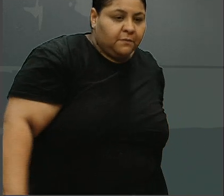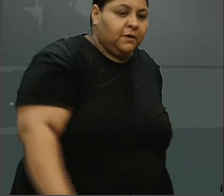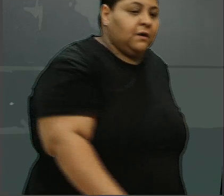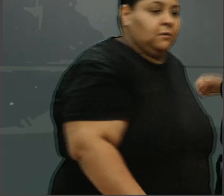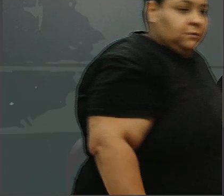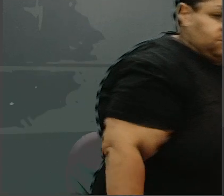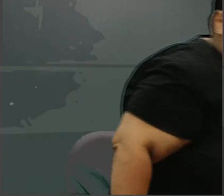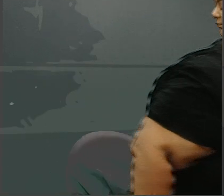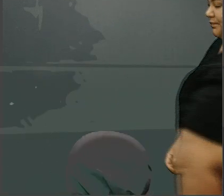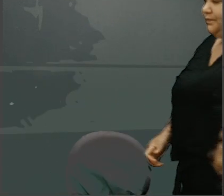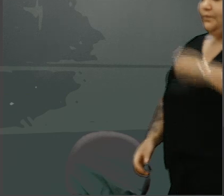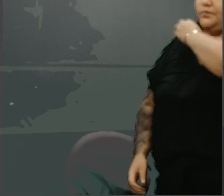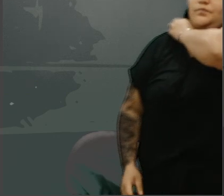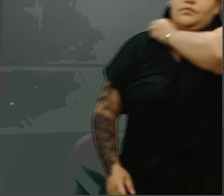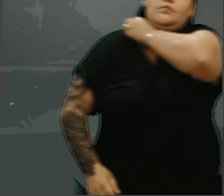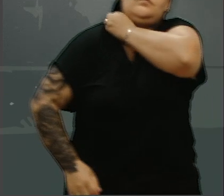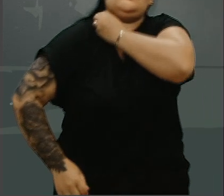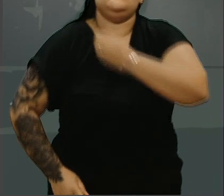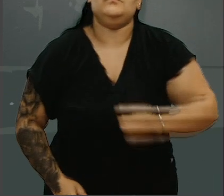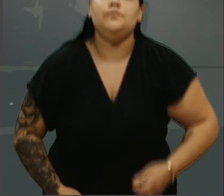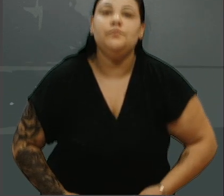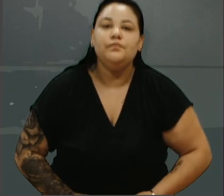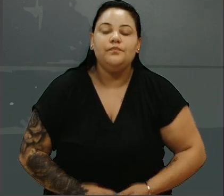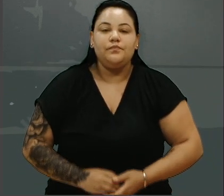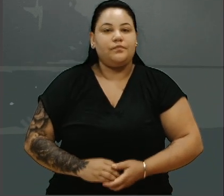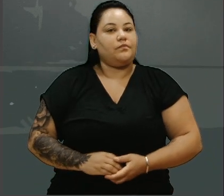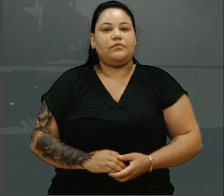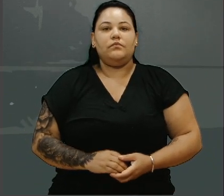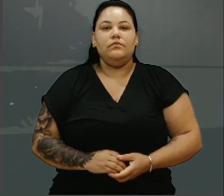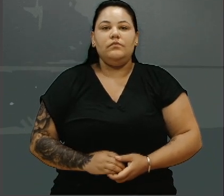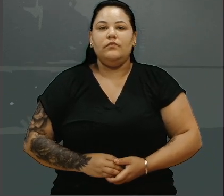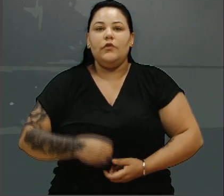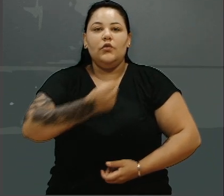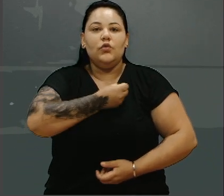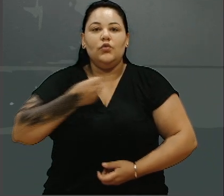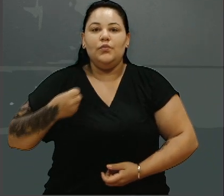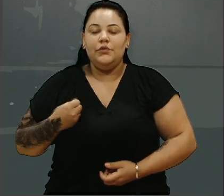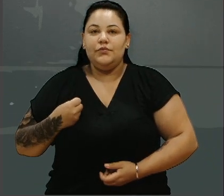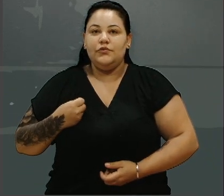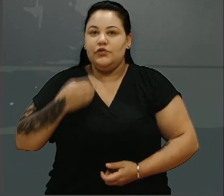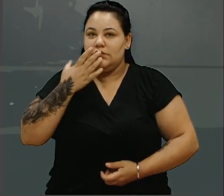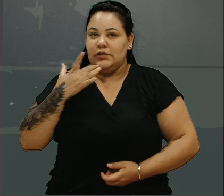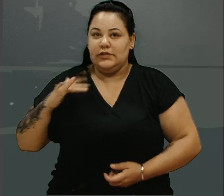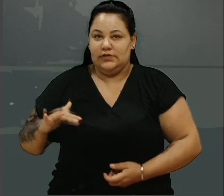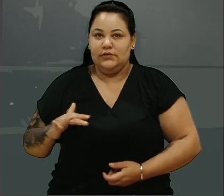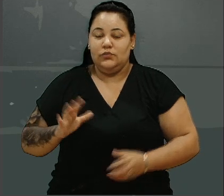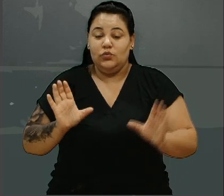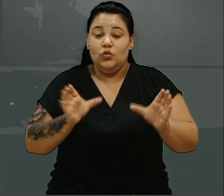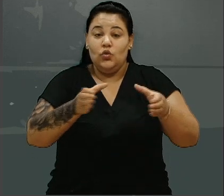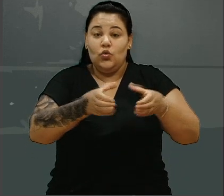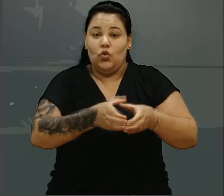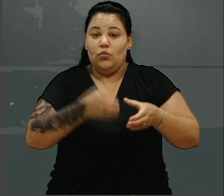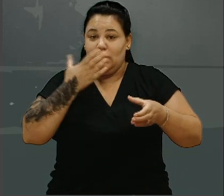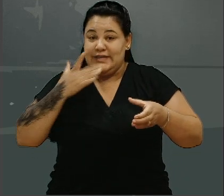Número de crianças por turma na educação infantil. Então, ela é dividida em